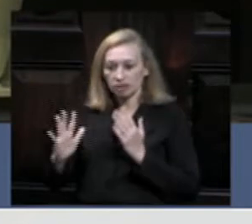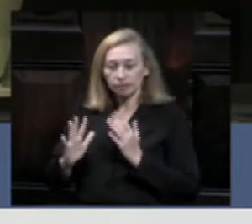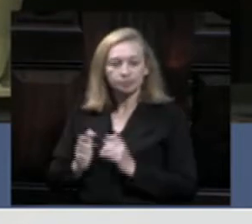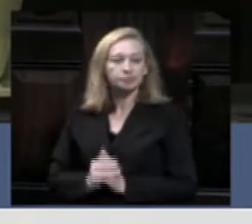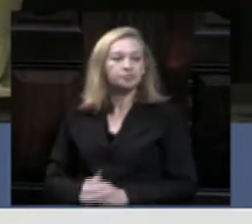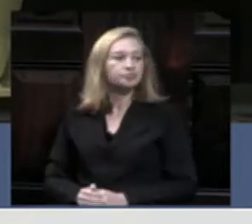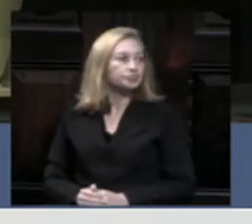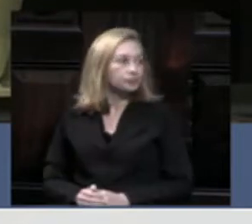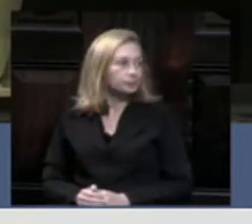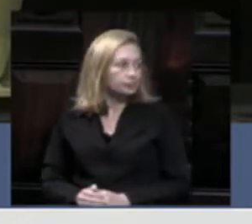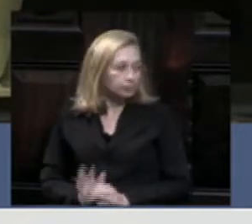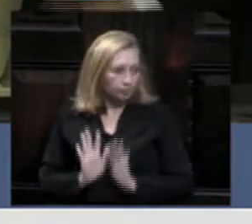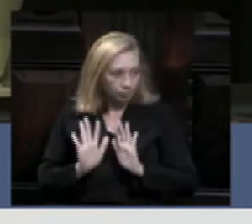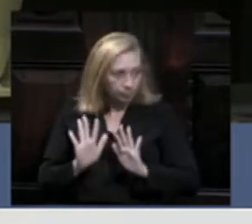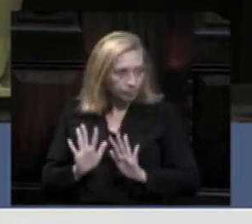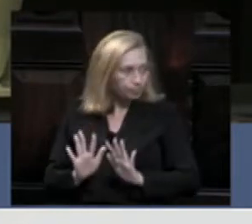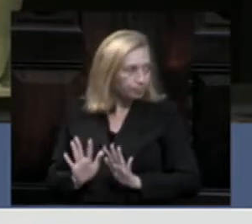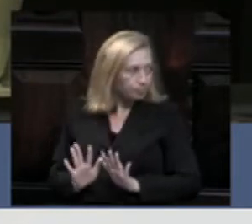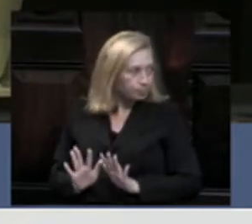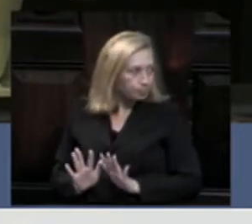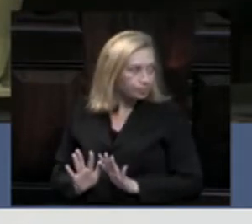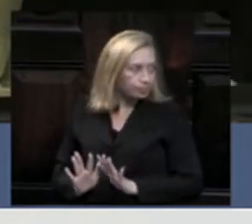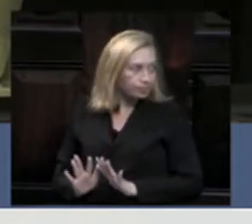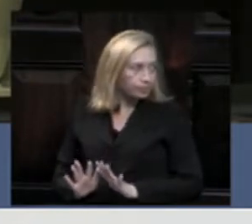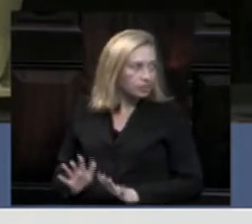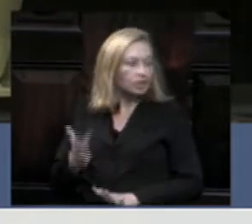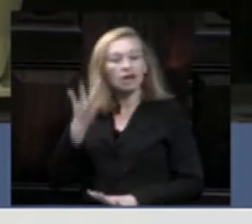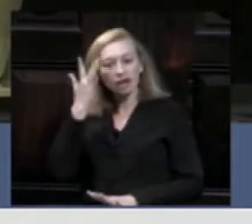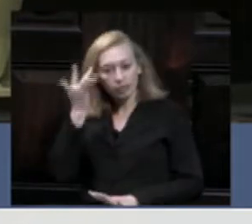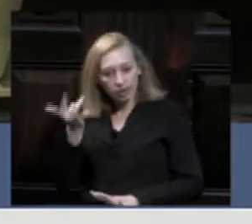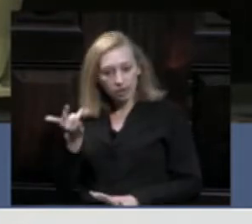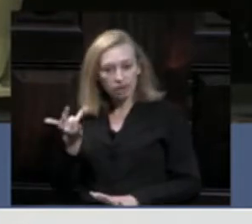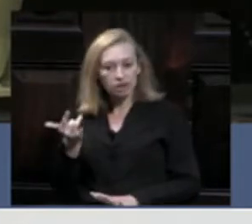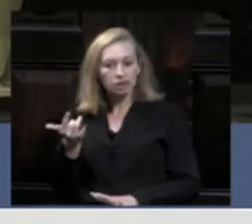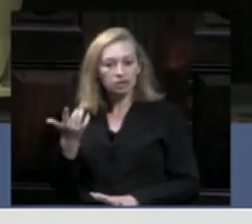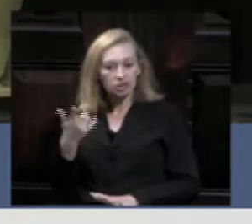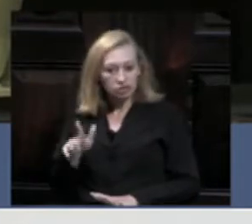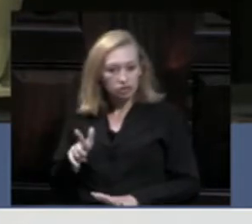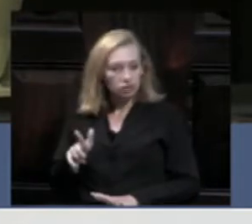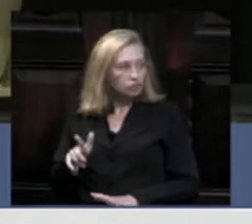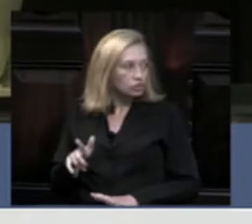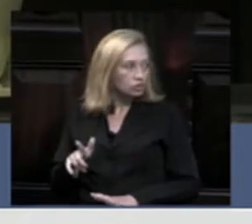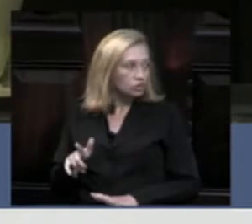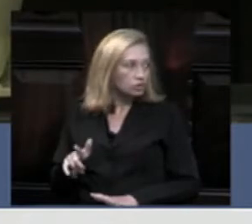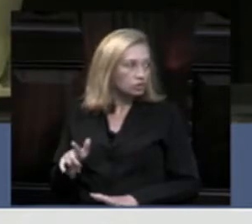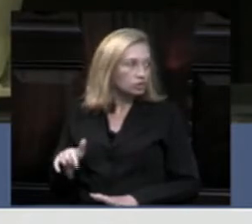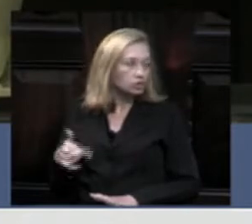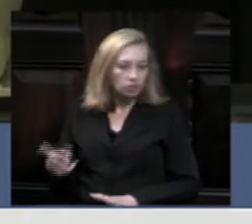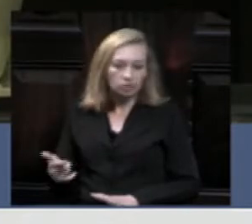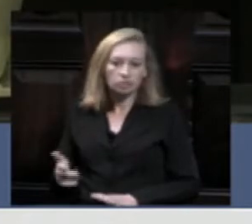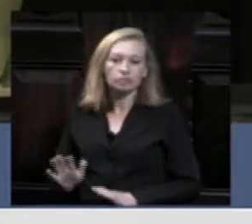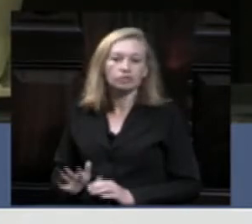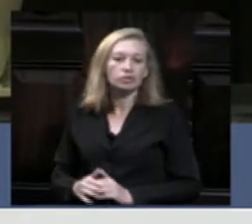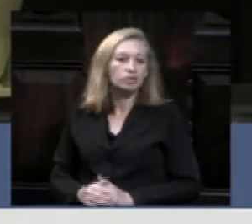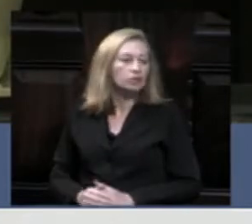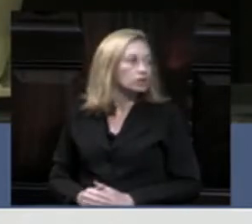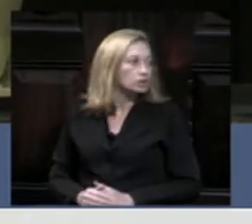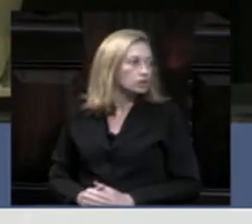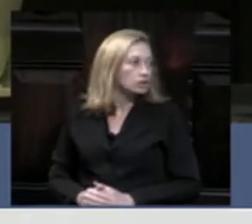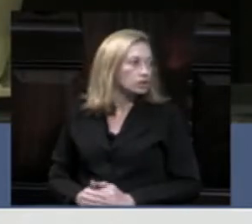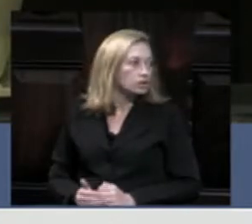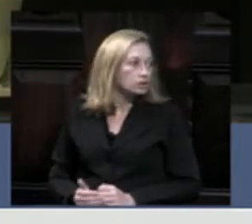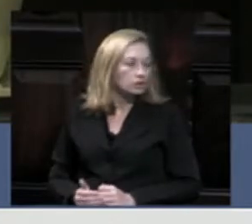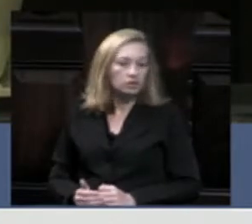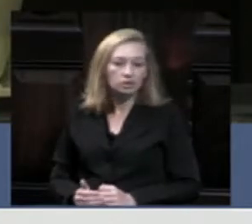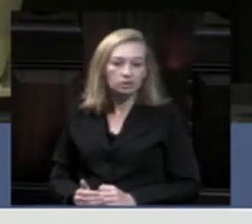Eu vou já abrir, aí a partir de amanhã a gente não vai dar mais pela ordem, vamos voltar à pauta e em seguida vamos dar pela ordem. Então vou fazer nenhum. 10 Deputado